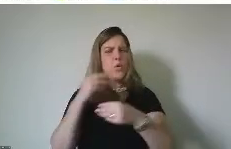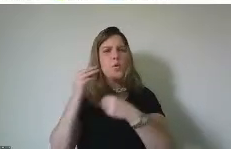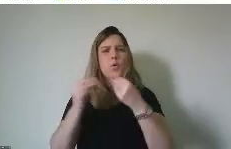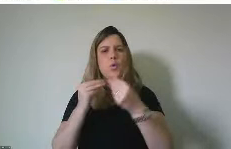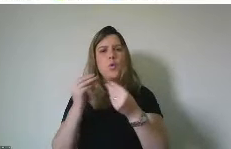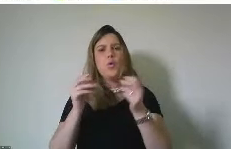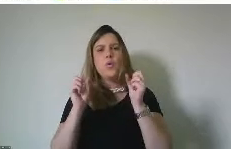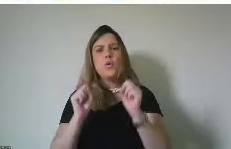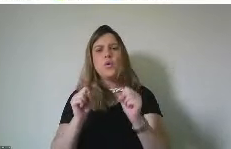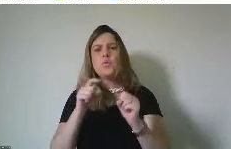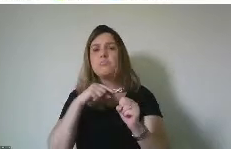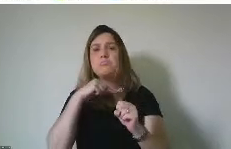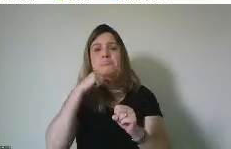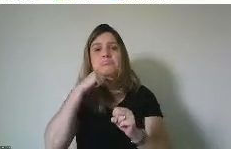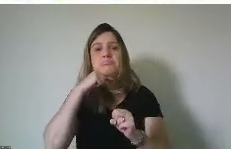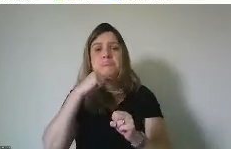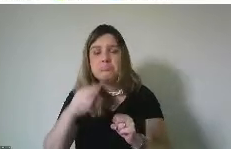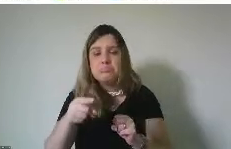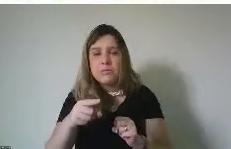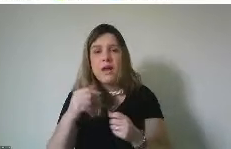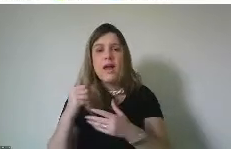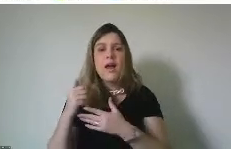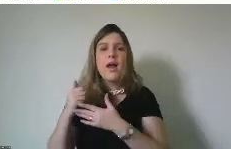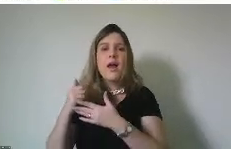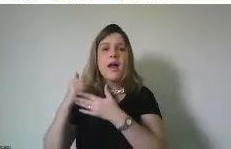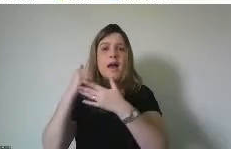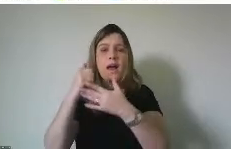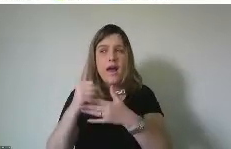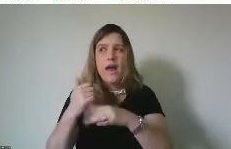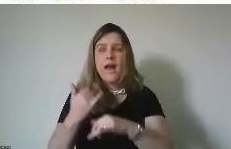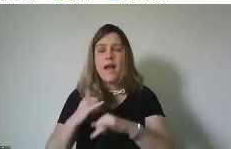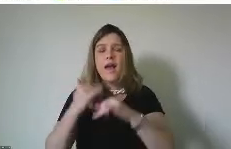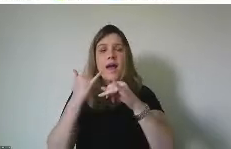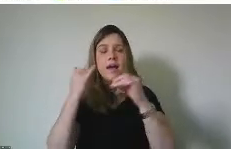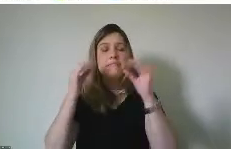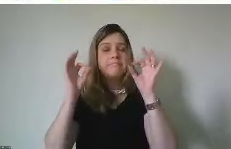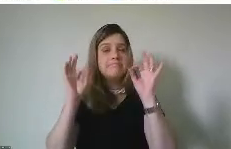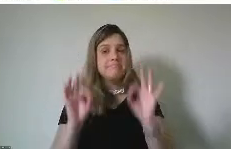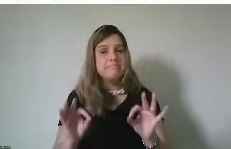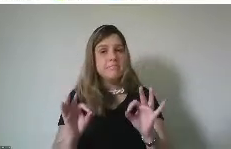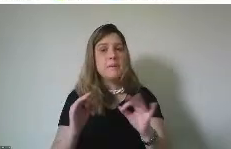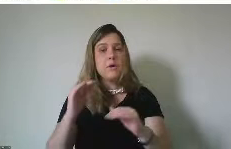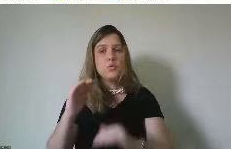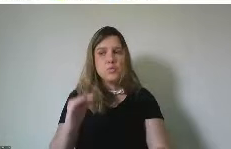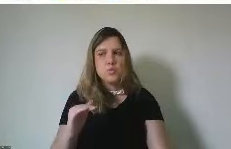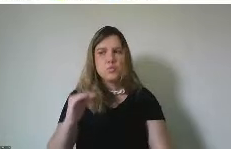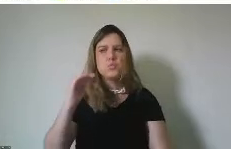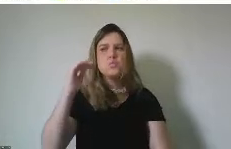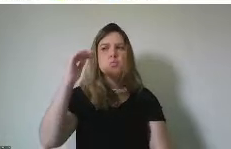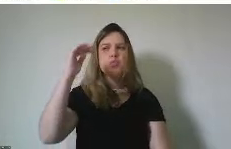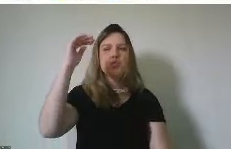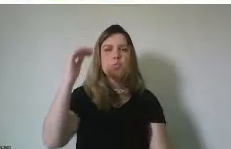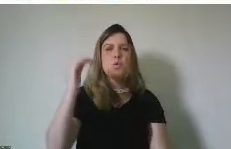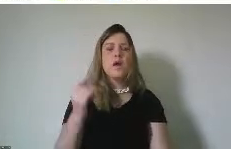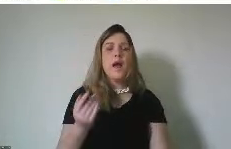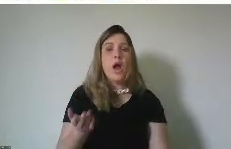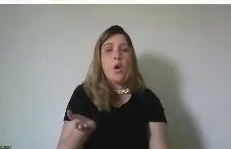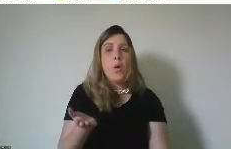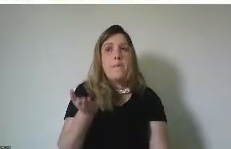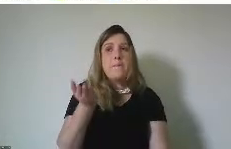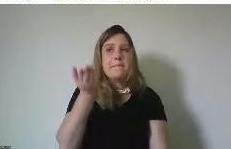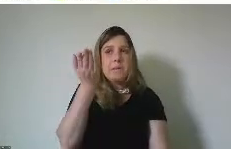conseguimos levar a energia renovável para suprir aquele aumento do consumo de eletricidade